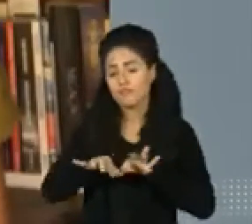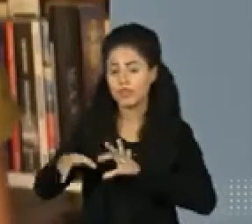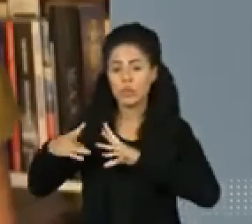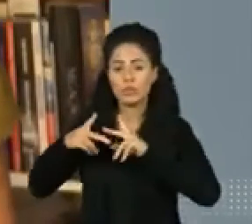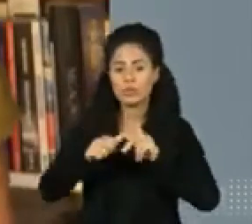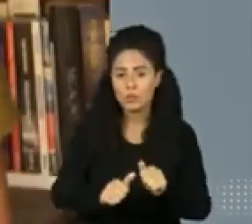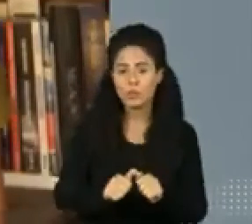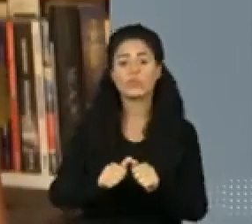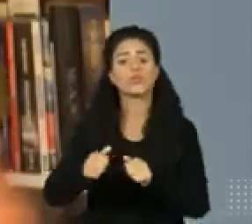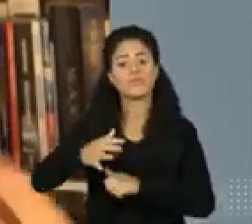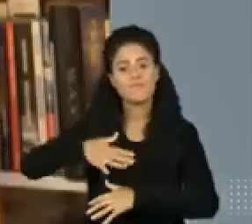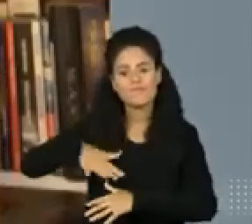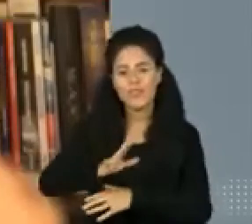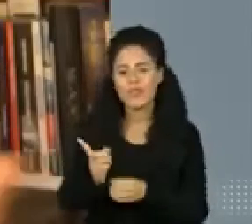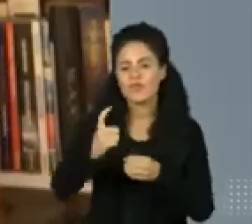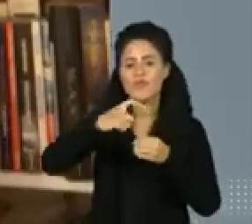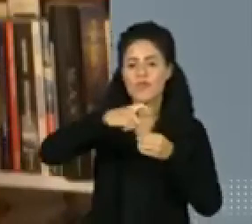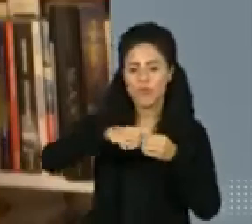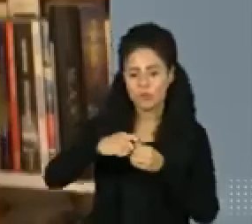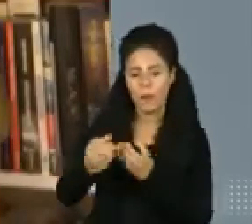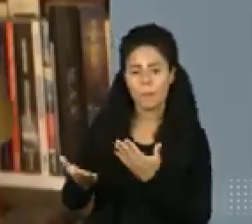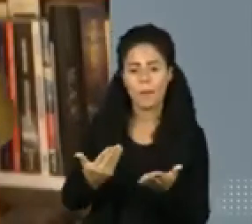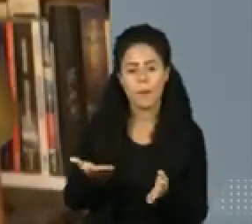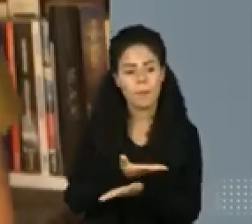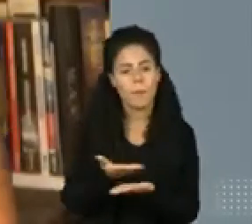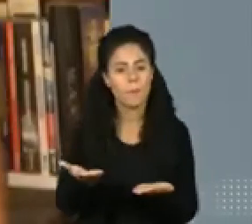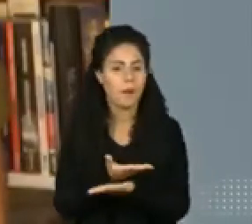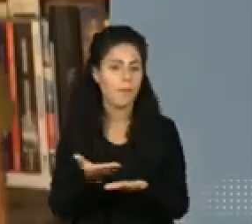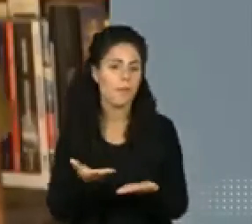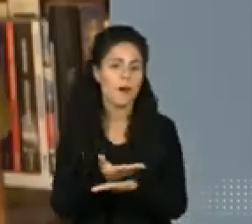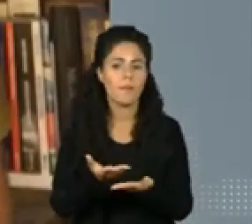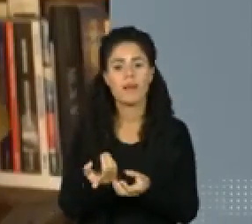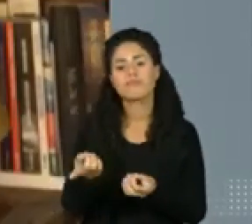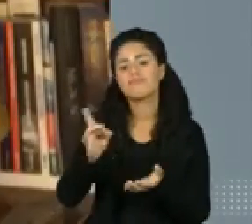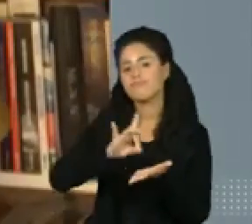de dialogar com esta realidade que foi 2 anos sem aula.